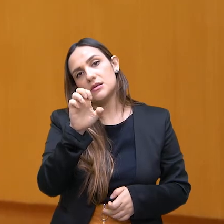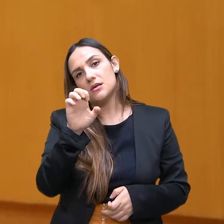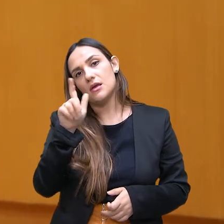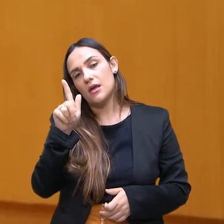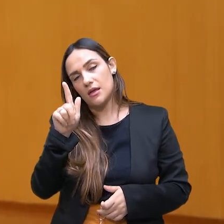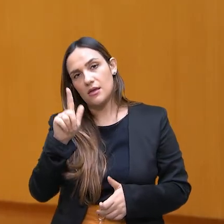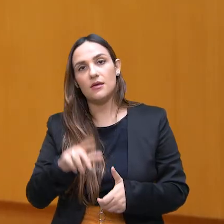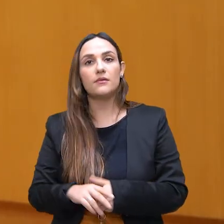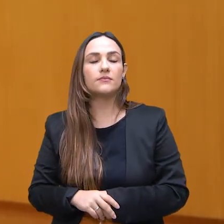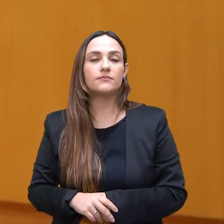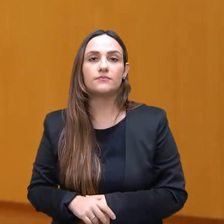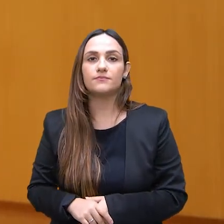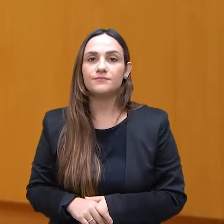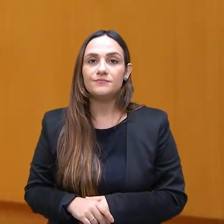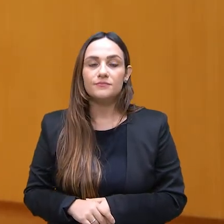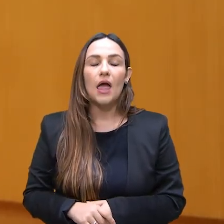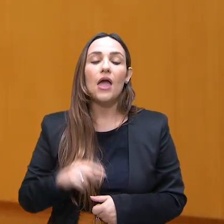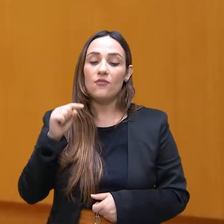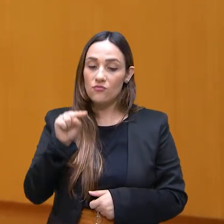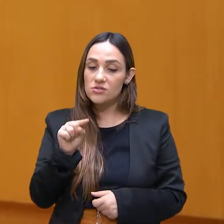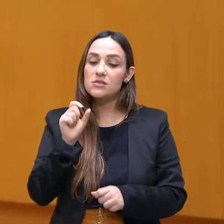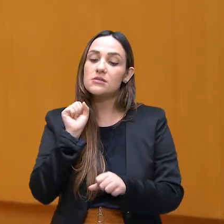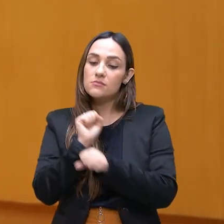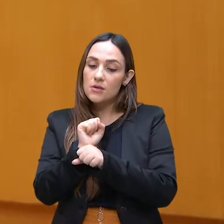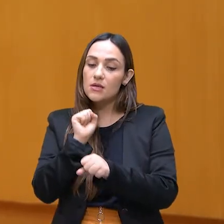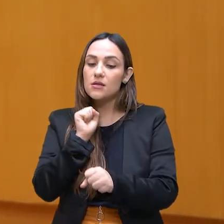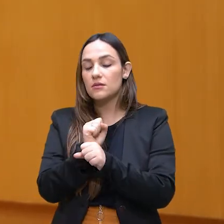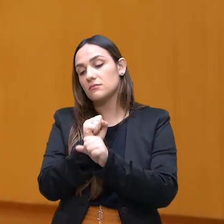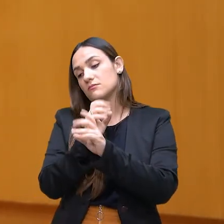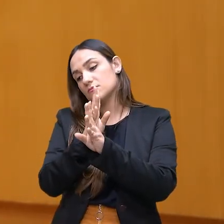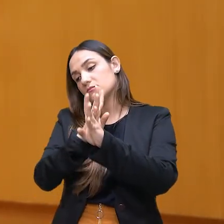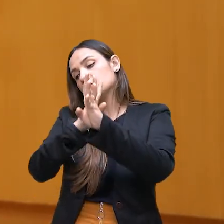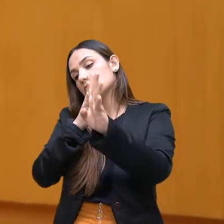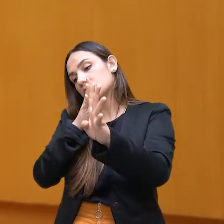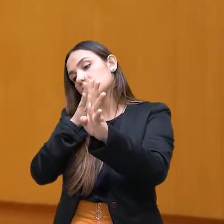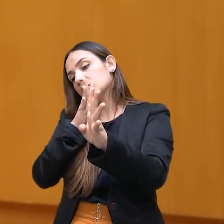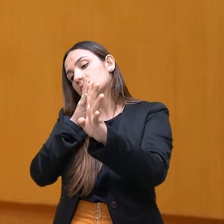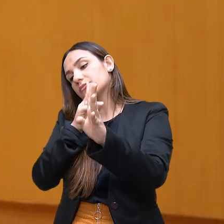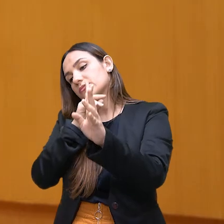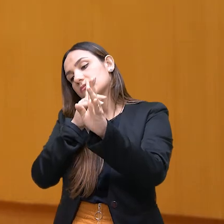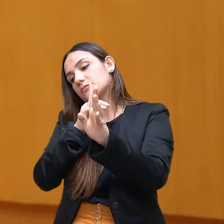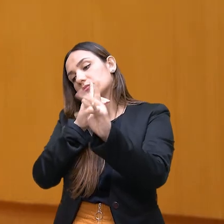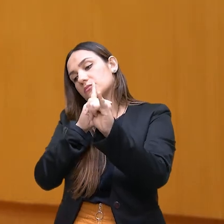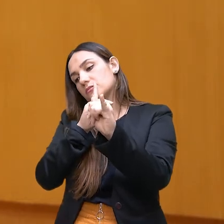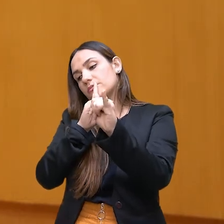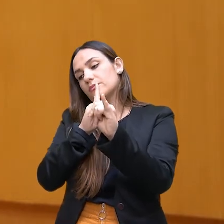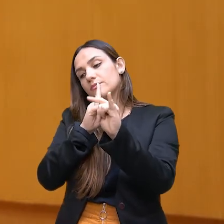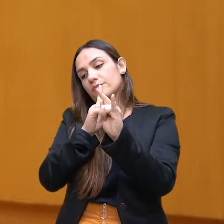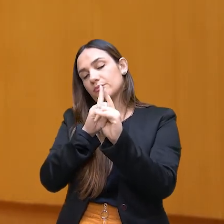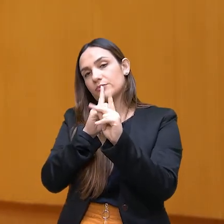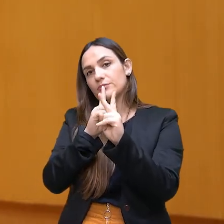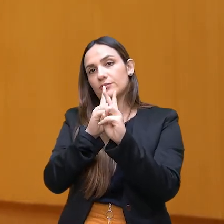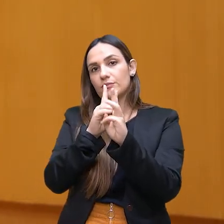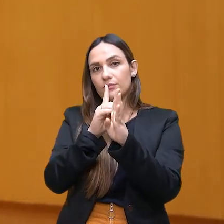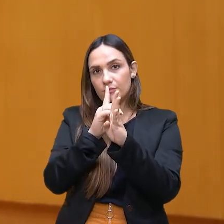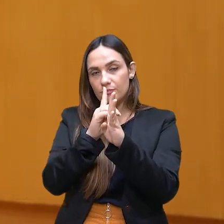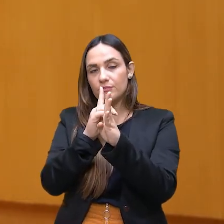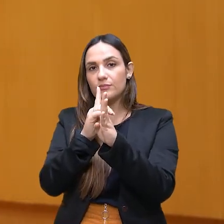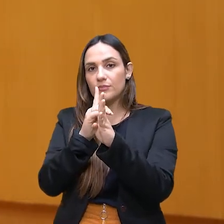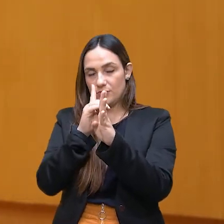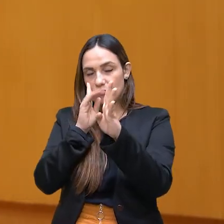aí vai andando essa fila e vão sendo operadas as pessoas. Salvo